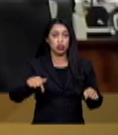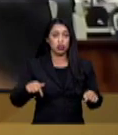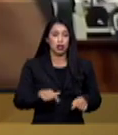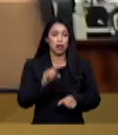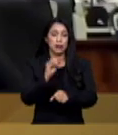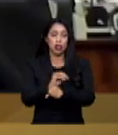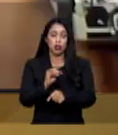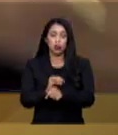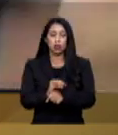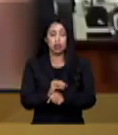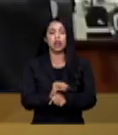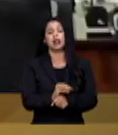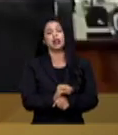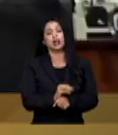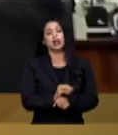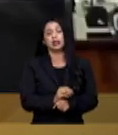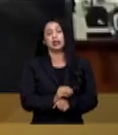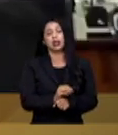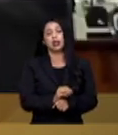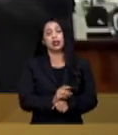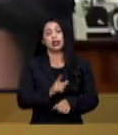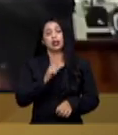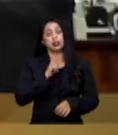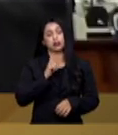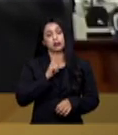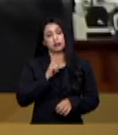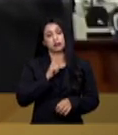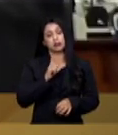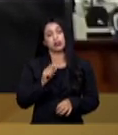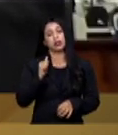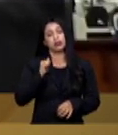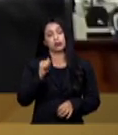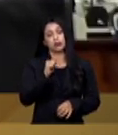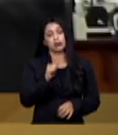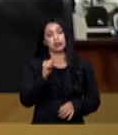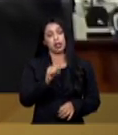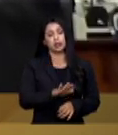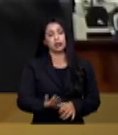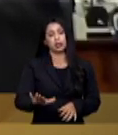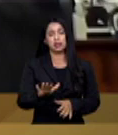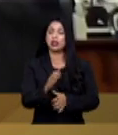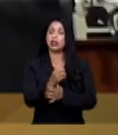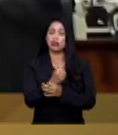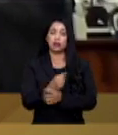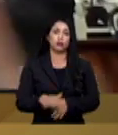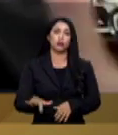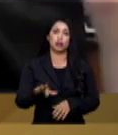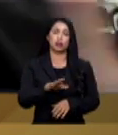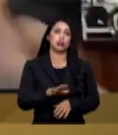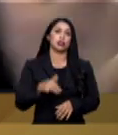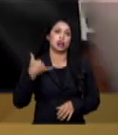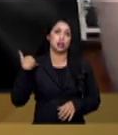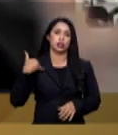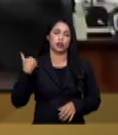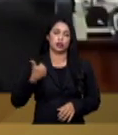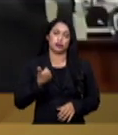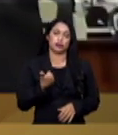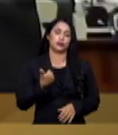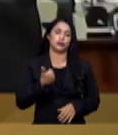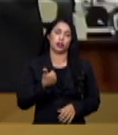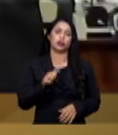de acompanhamento, contenção e eventual repressão de menores